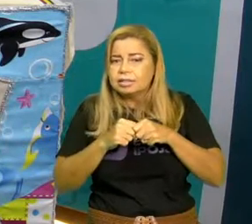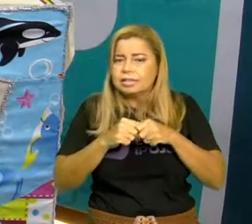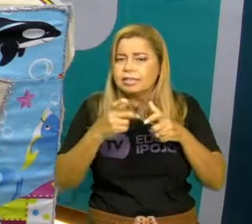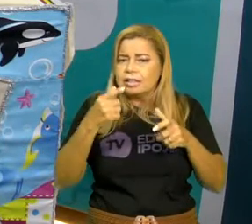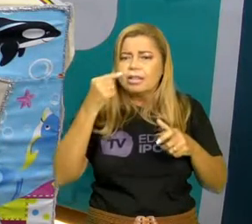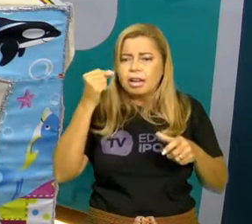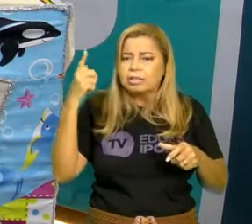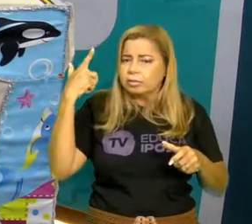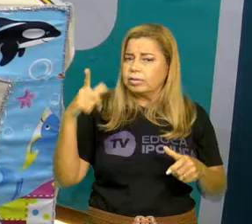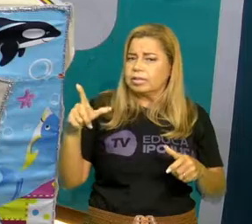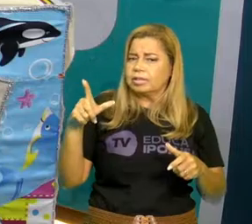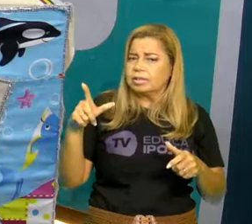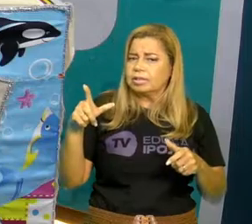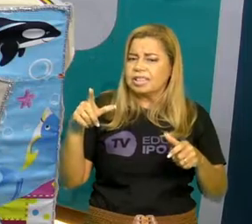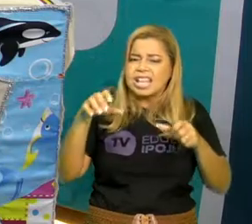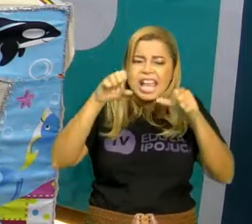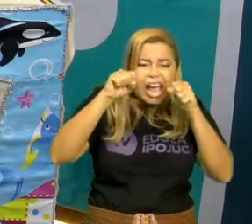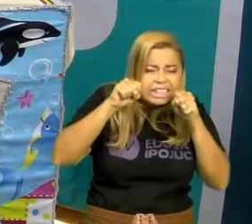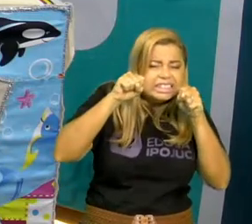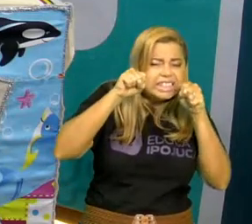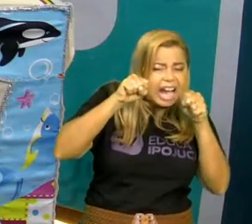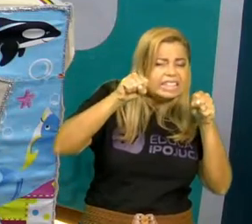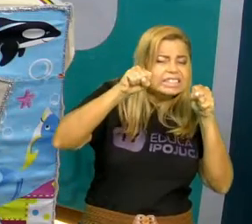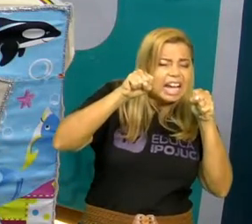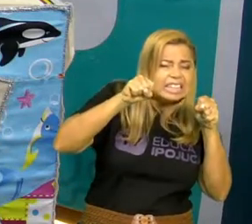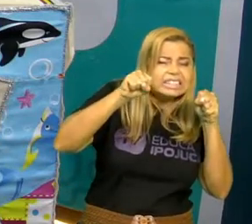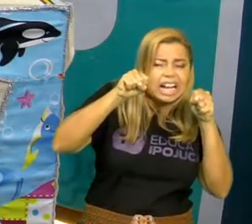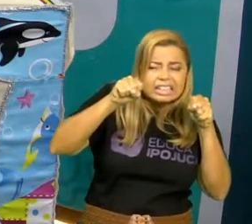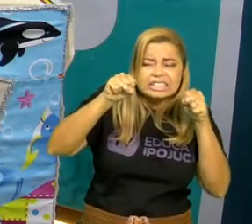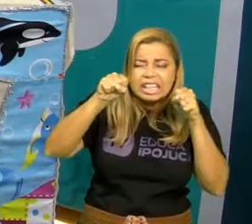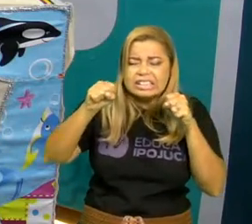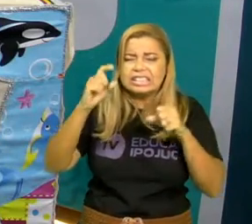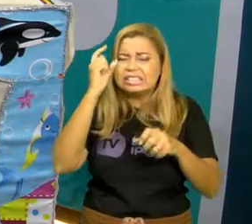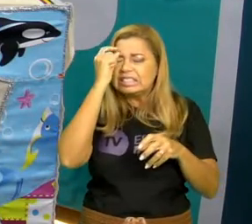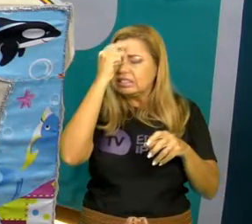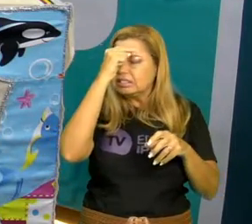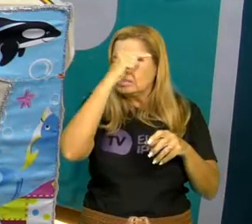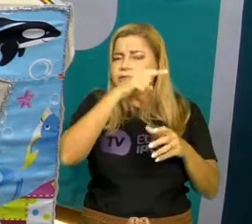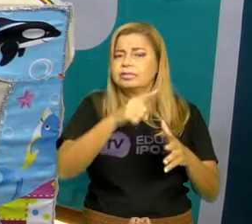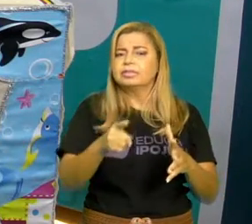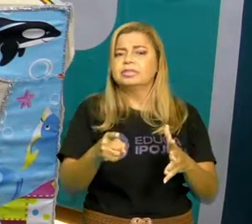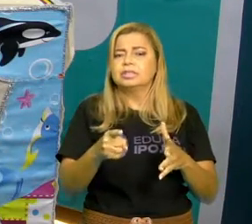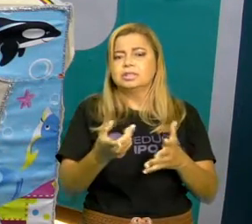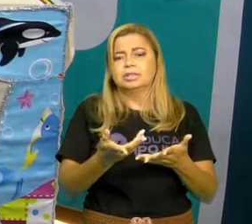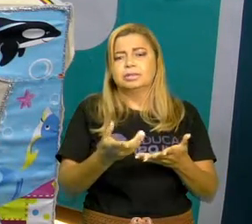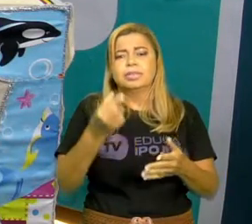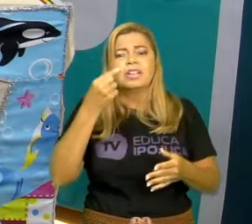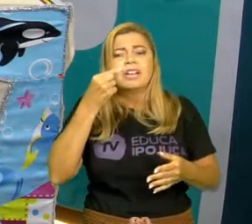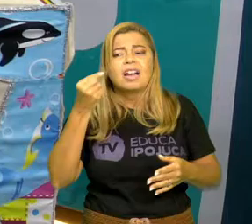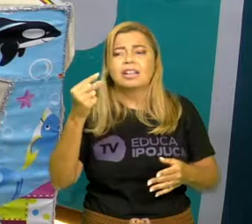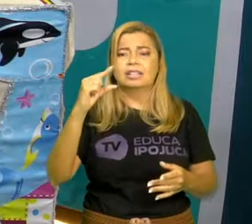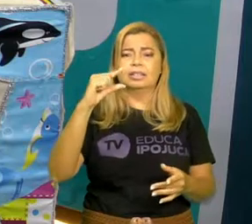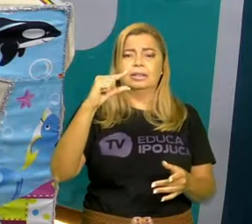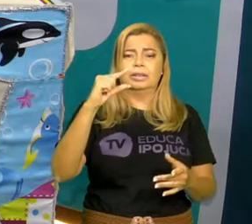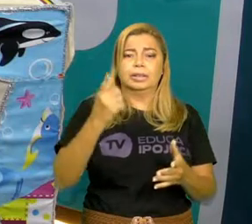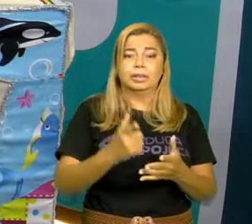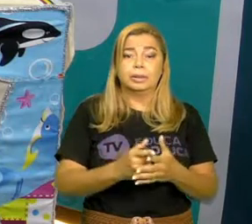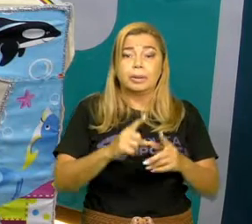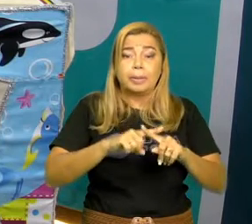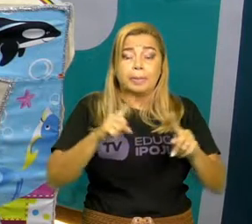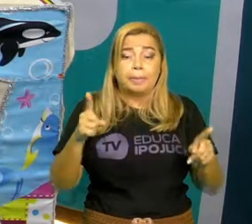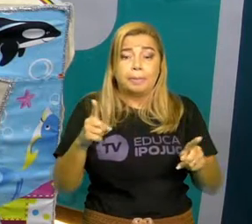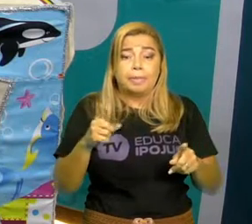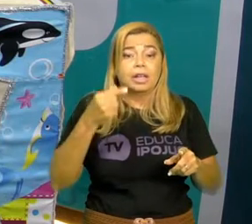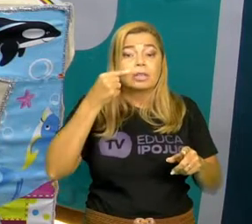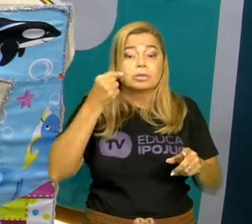essa rede? Eu acho que era muito grossa a leiturinha. É, e ele é muito pequeno. Ele é muito pequeno, mas ele foi